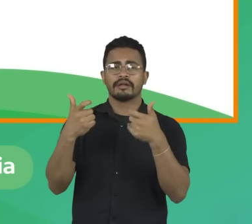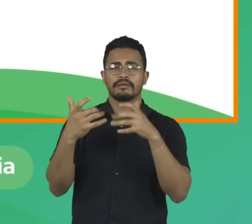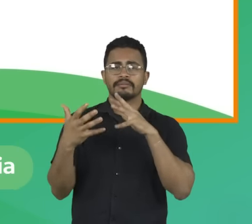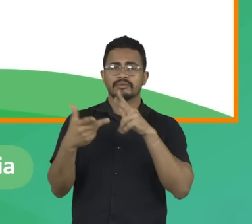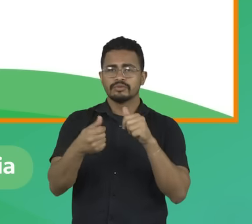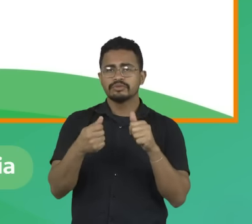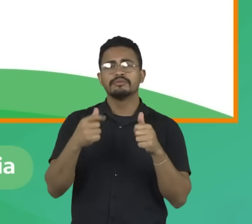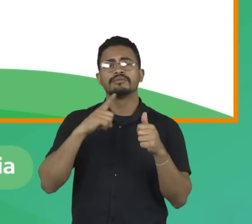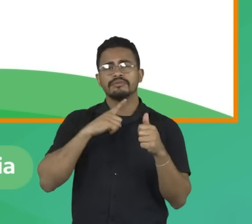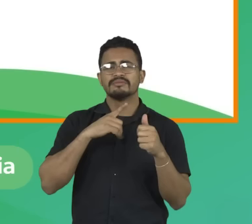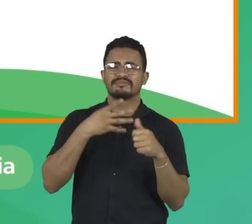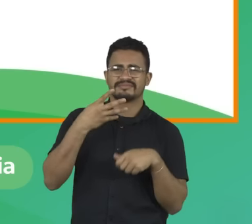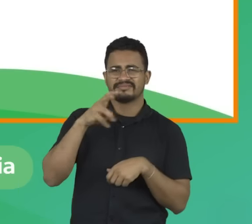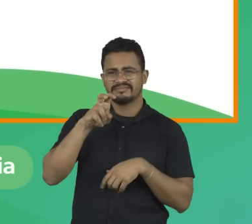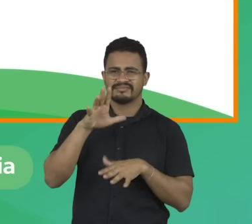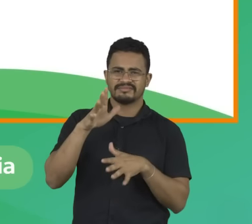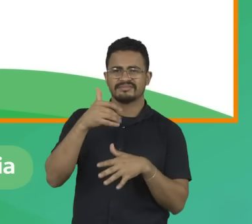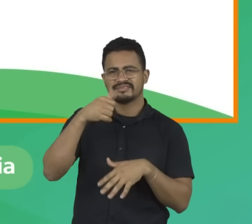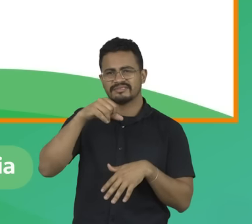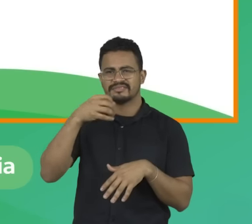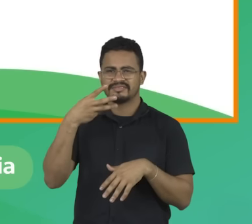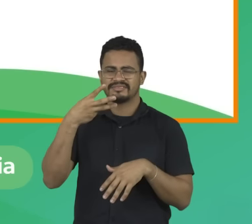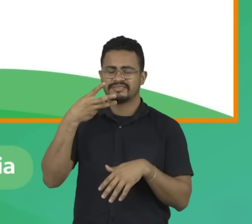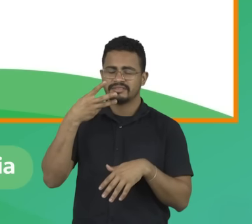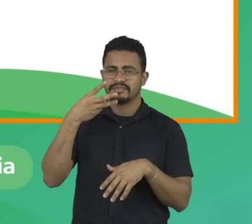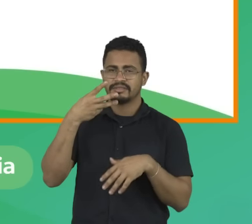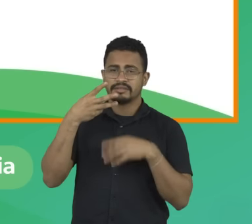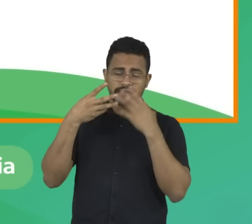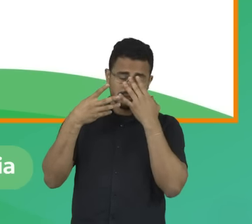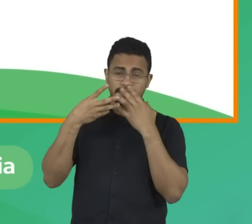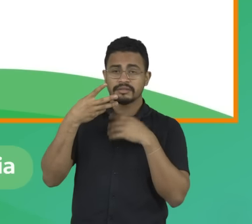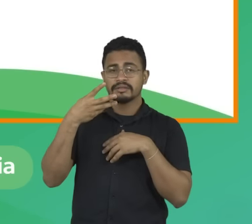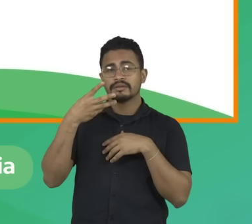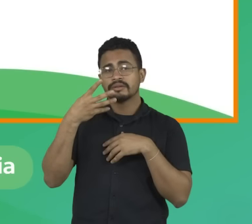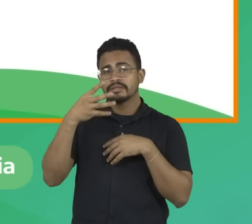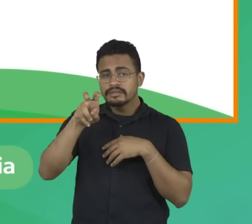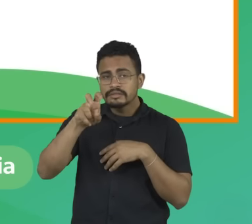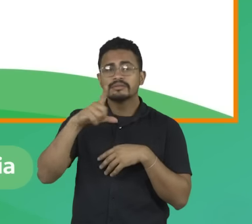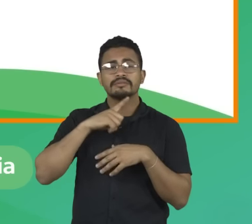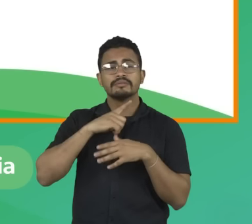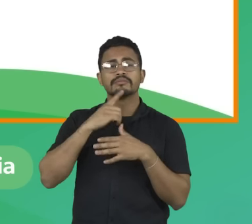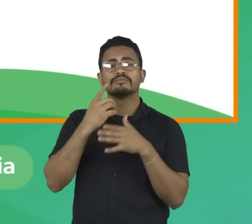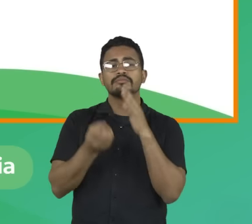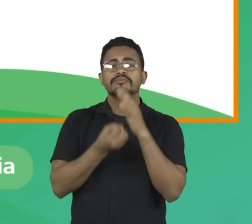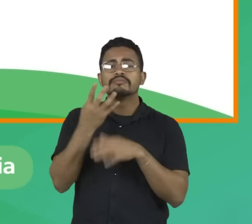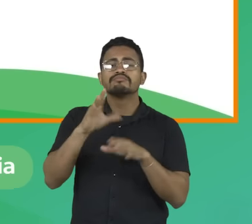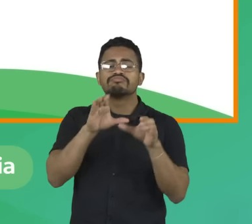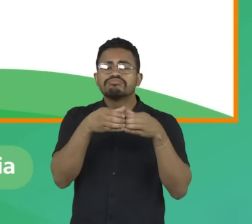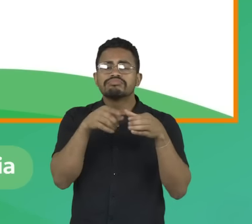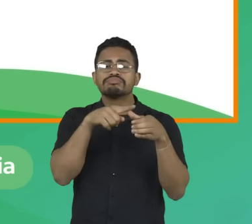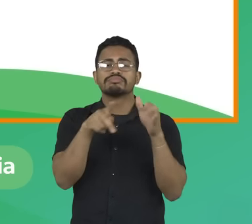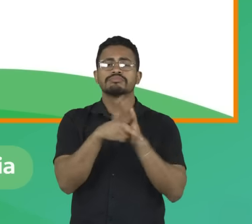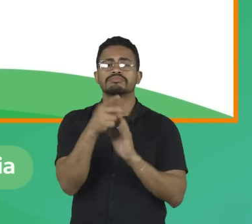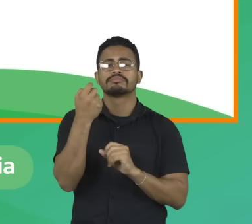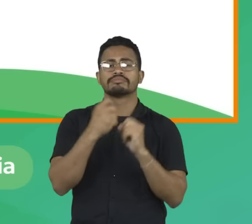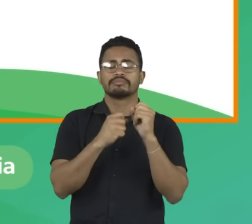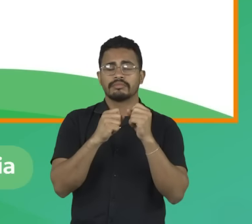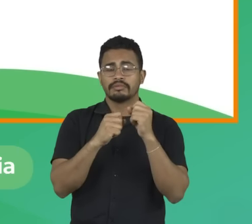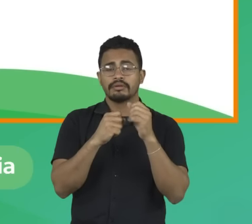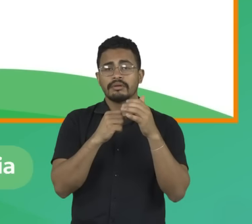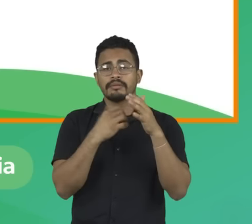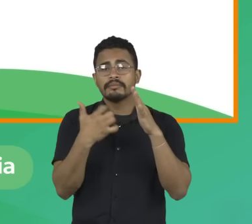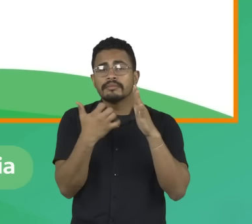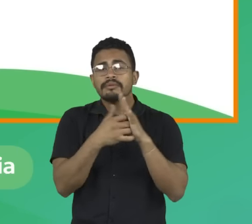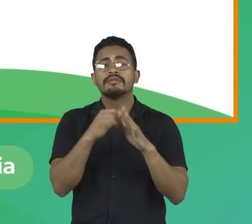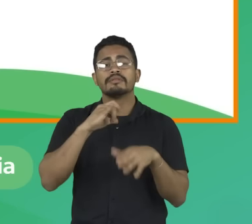em 45, houve os primeiros cartéis sendo formados, cartelização de empresas. Por exemplo, o primeiro cartel foi a produção